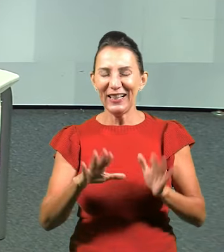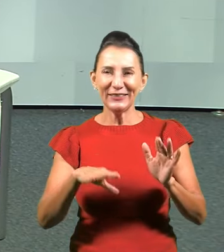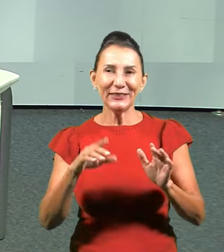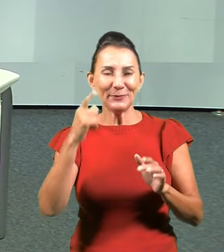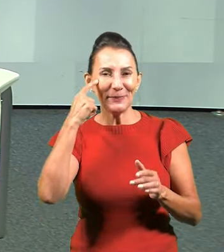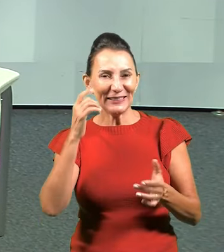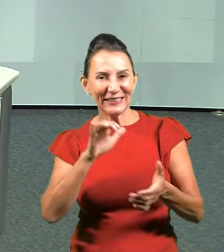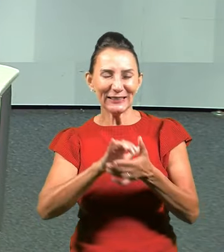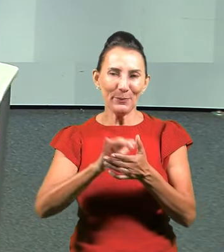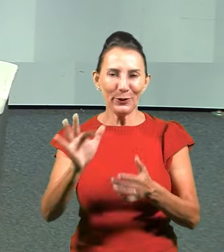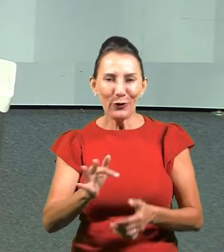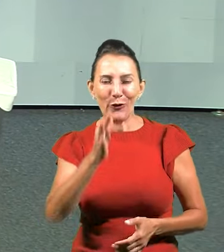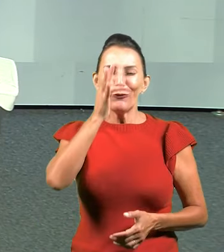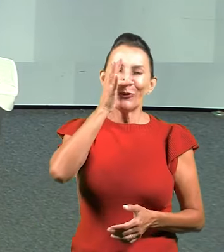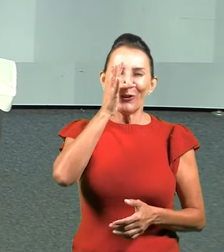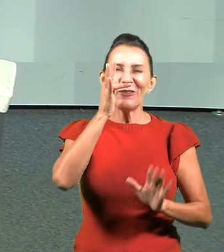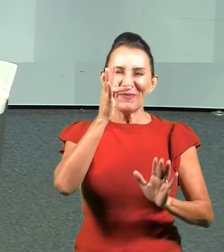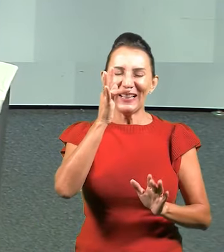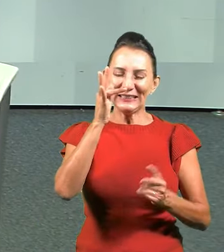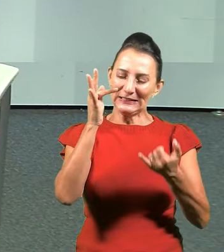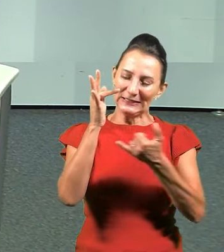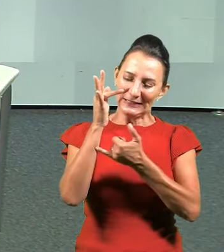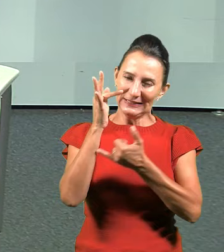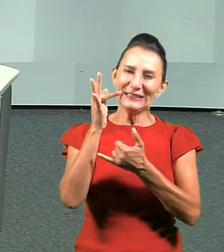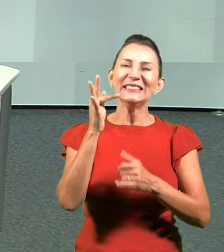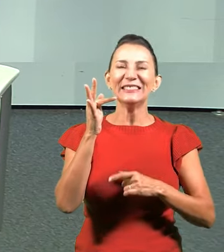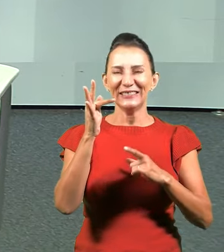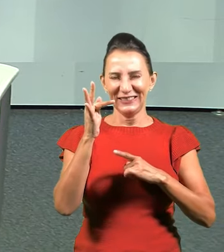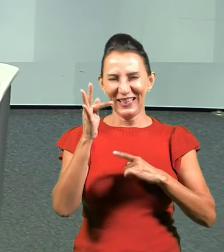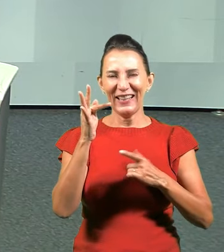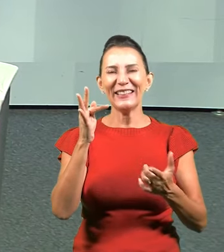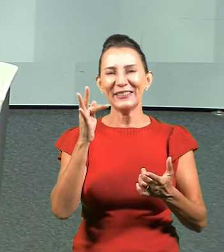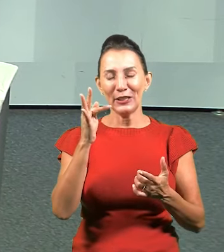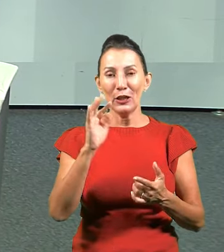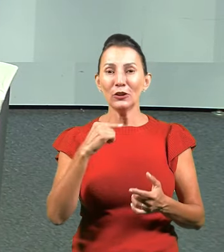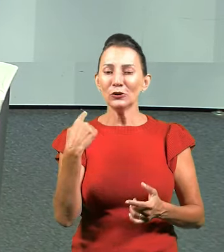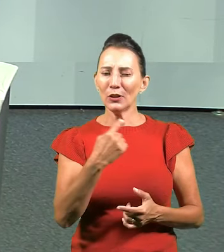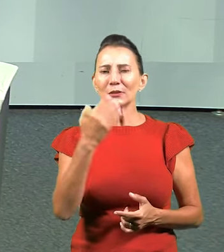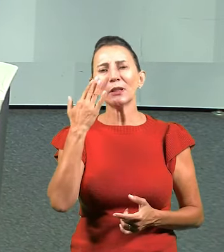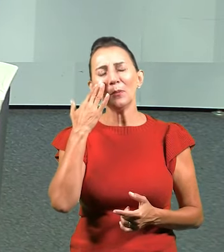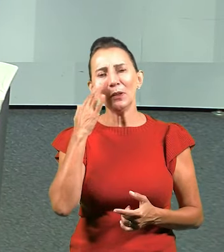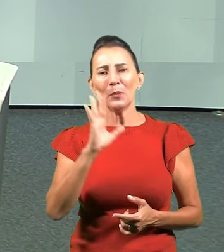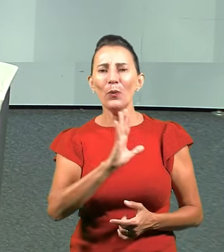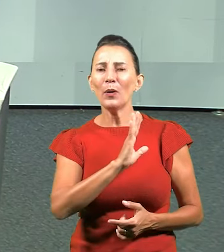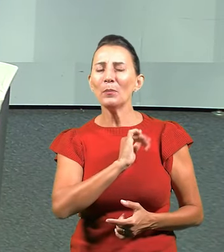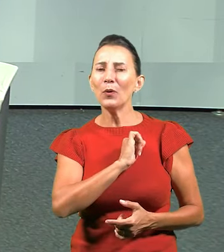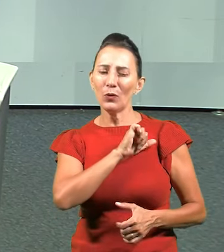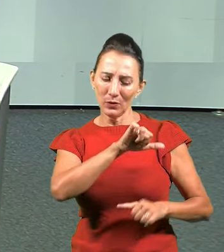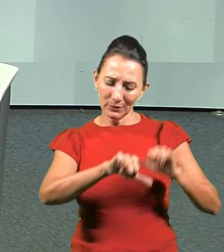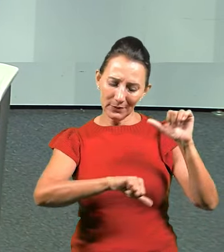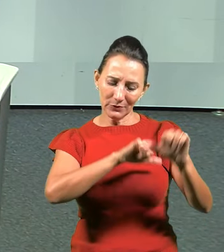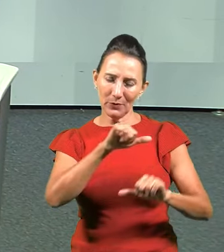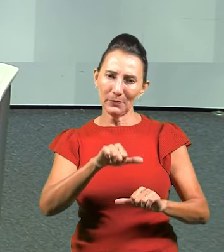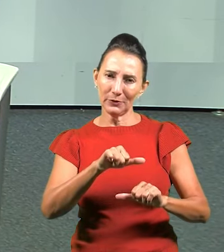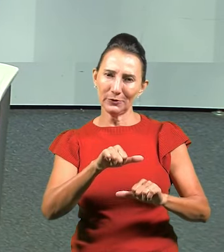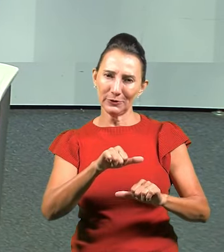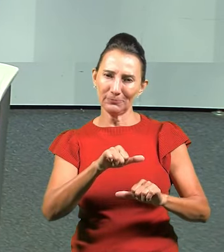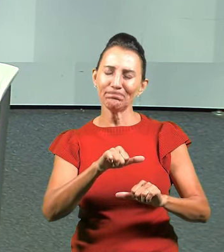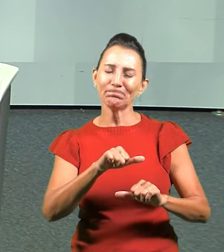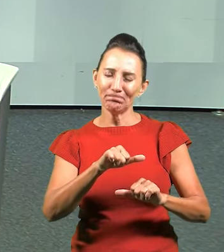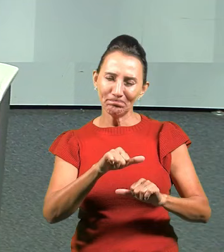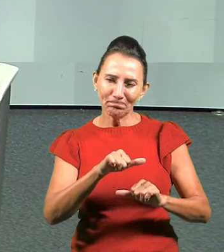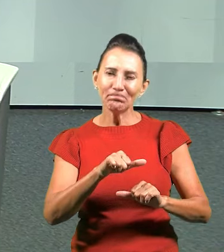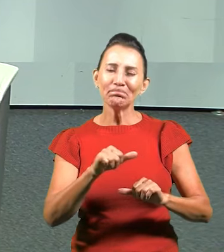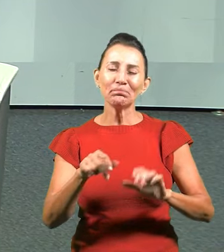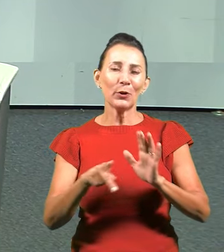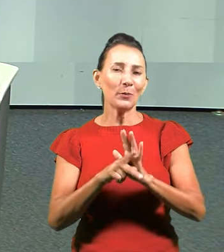rosas têm espinhos, mas nós sabemos do poder, do amor transformador de Jesus na nossa vida. E é por isso que nós